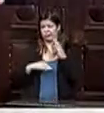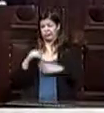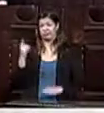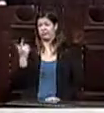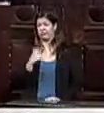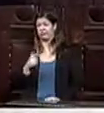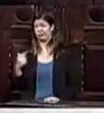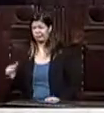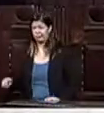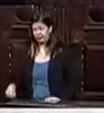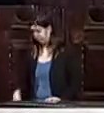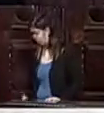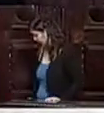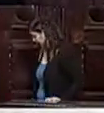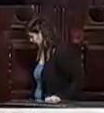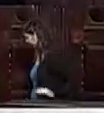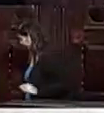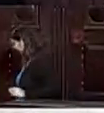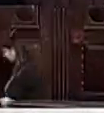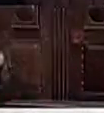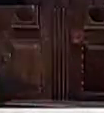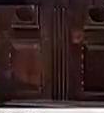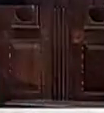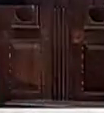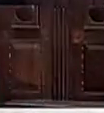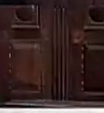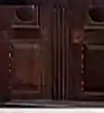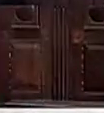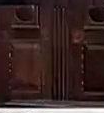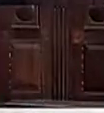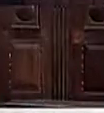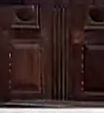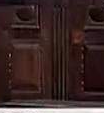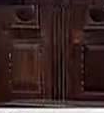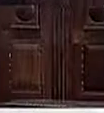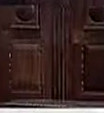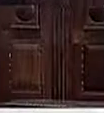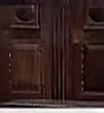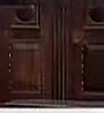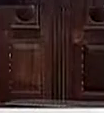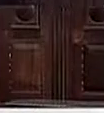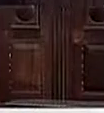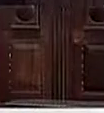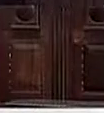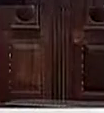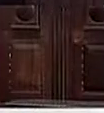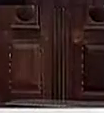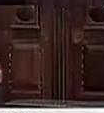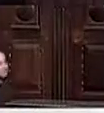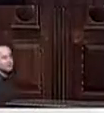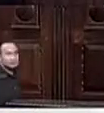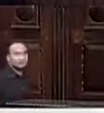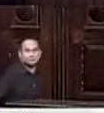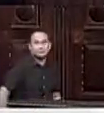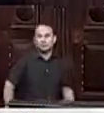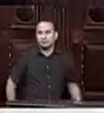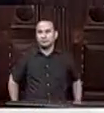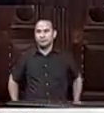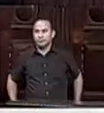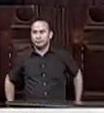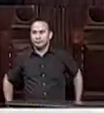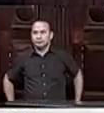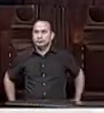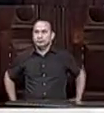incompetência gerencial desse governo, que não tem planejamento estratégico e não